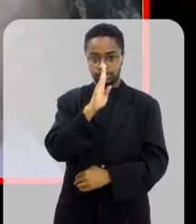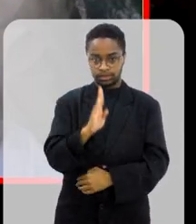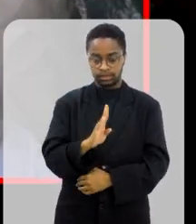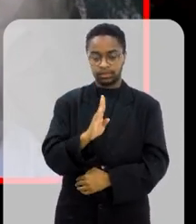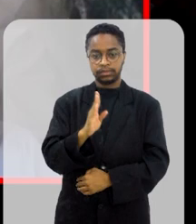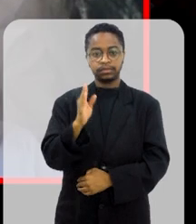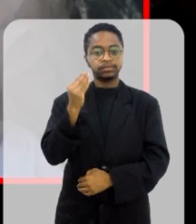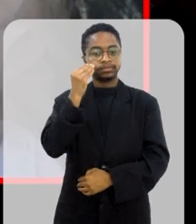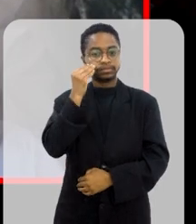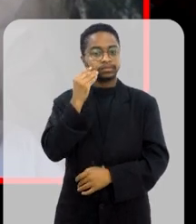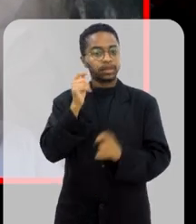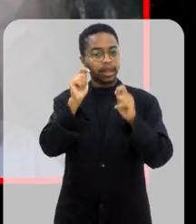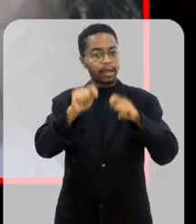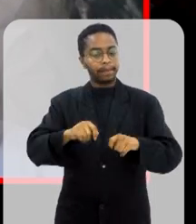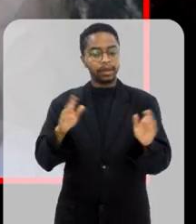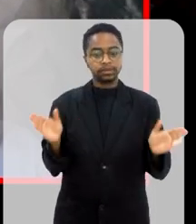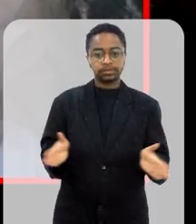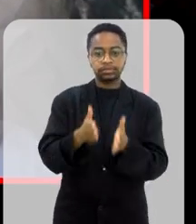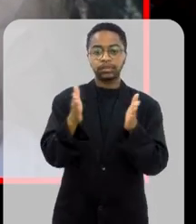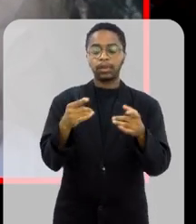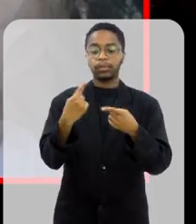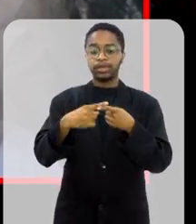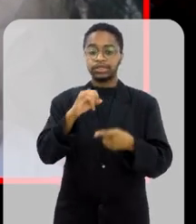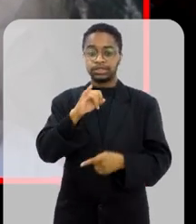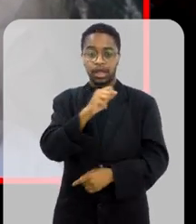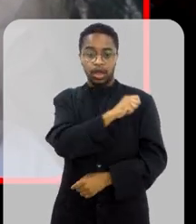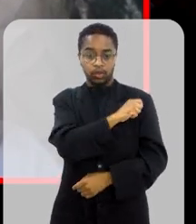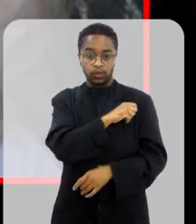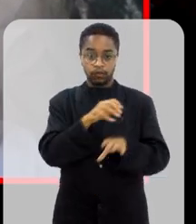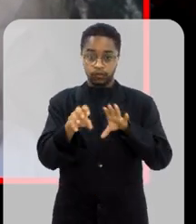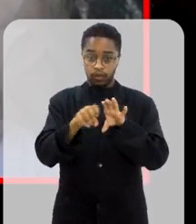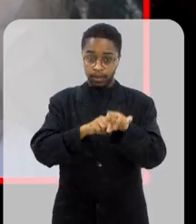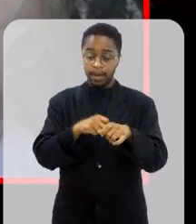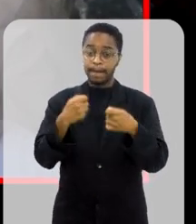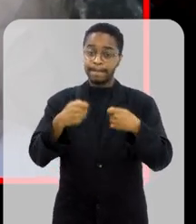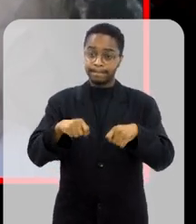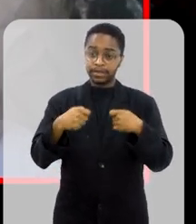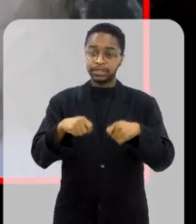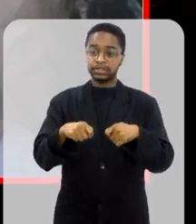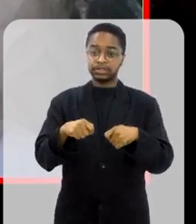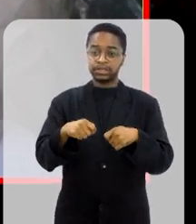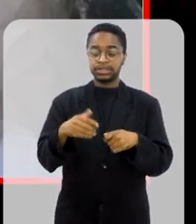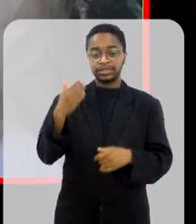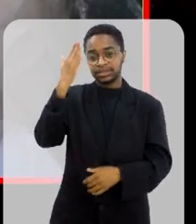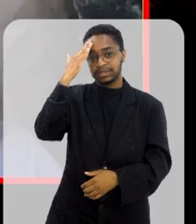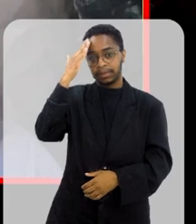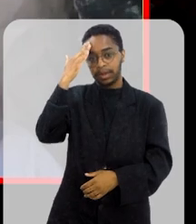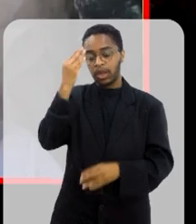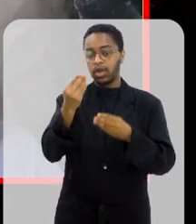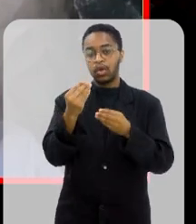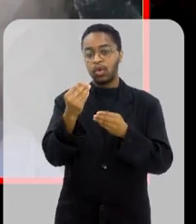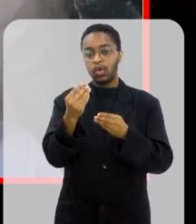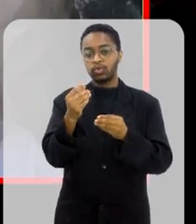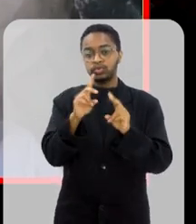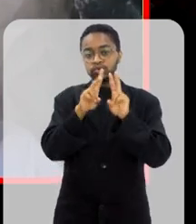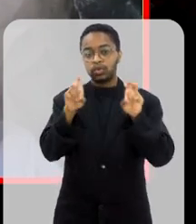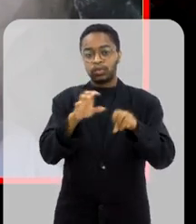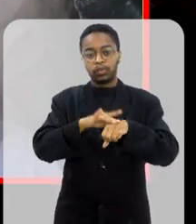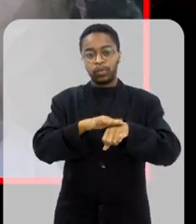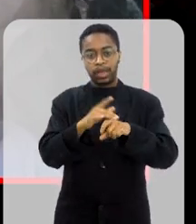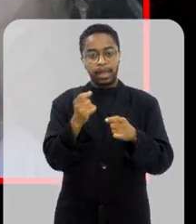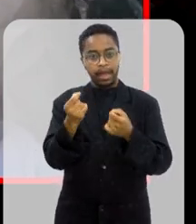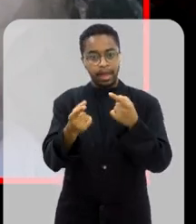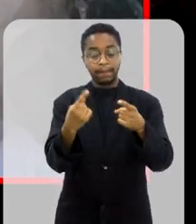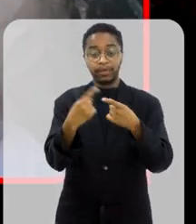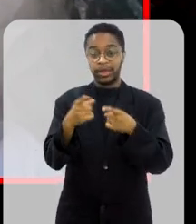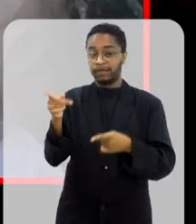genética brasileira, para ser capacitado por eles, para quando o aluno se formar, ter pelo menos uma noção básica de doenças